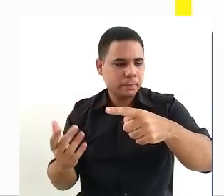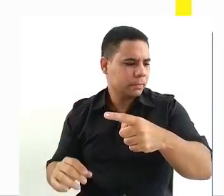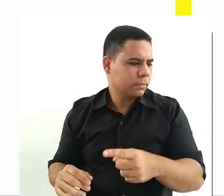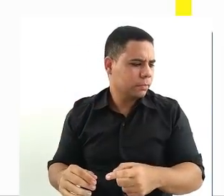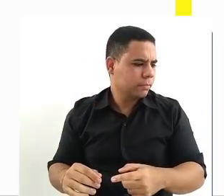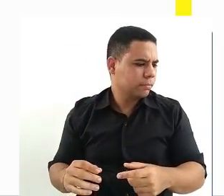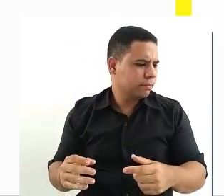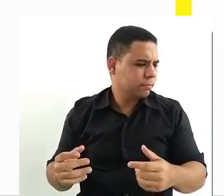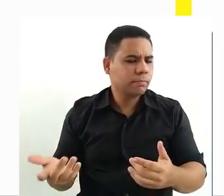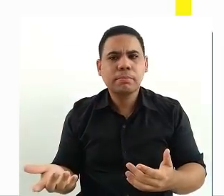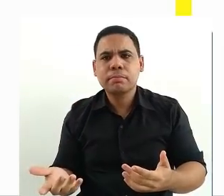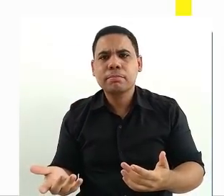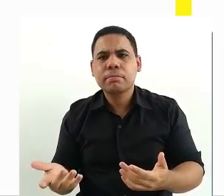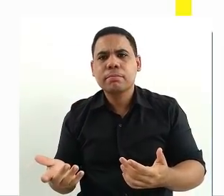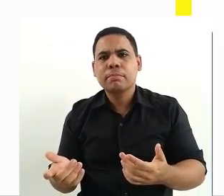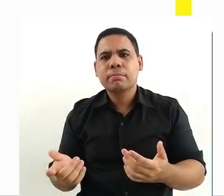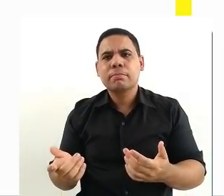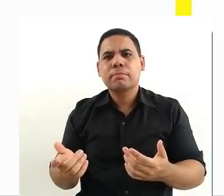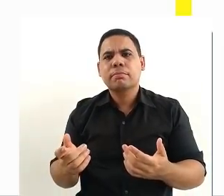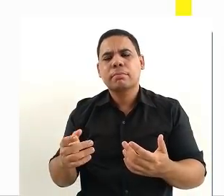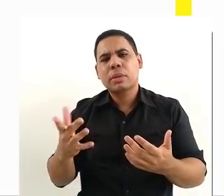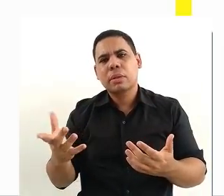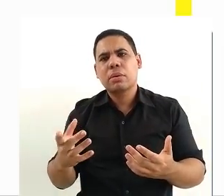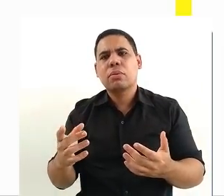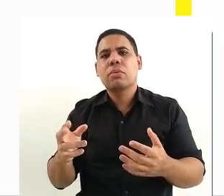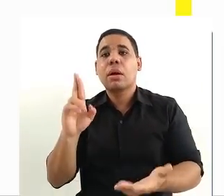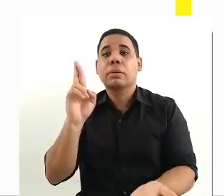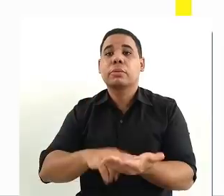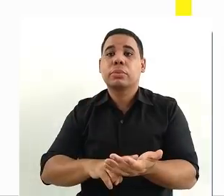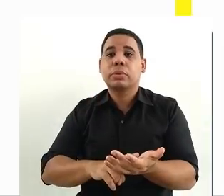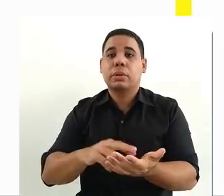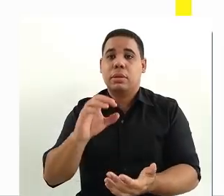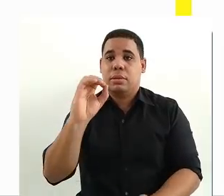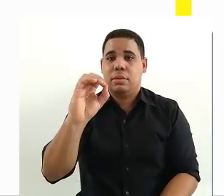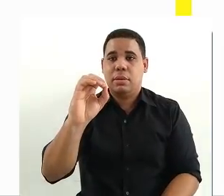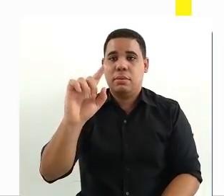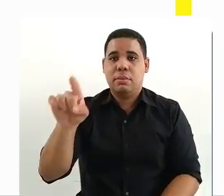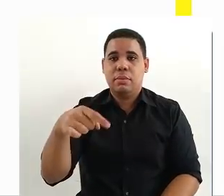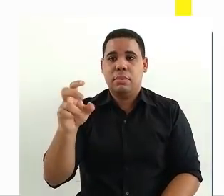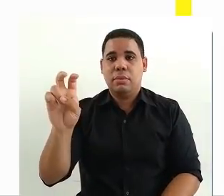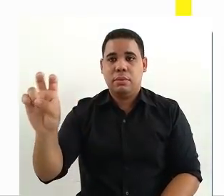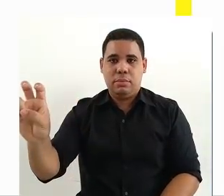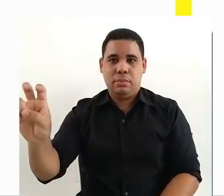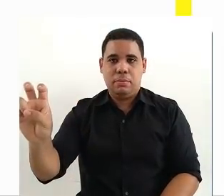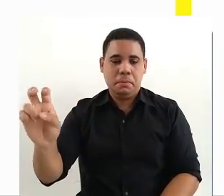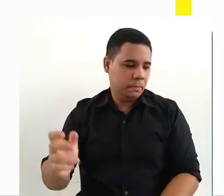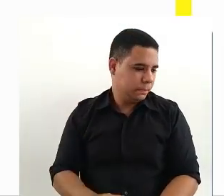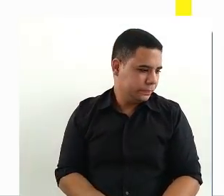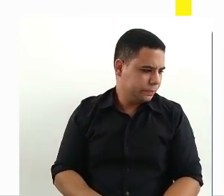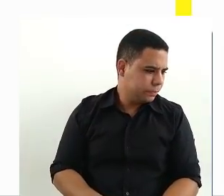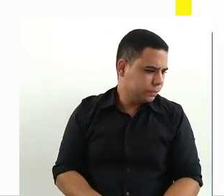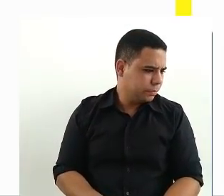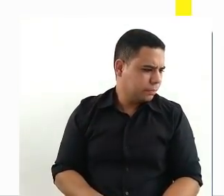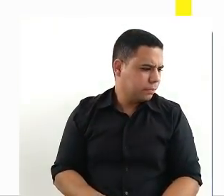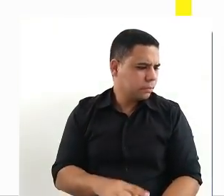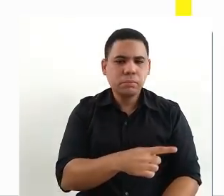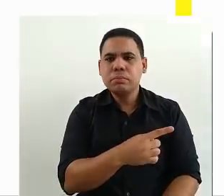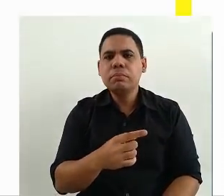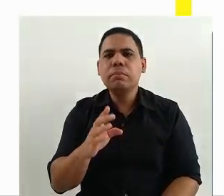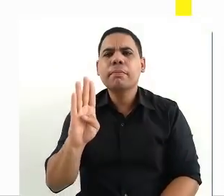sobre 10, que é a nossa probabilidade. E aí, você, simplificando essa fração, vê que o resultado